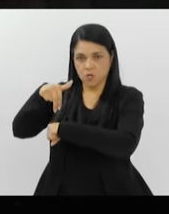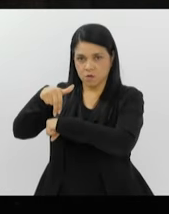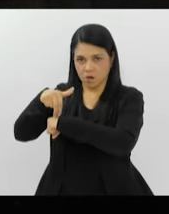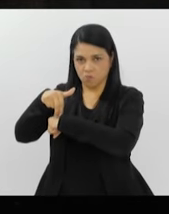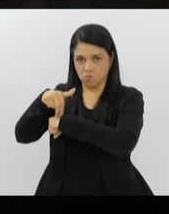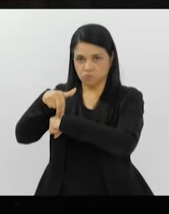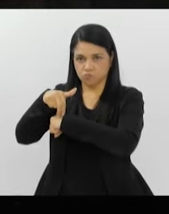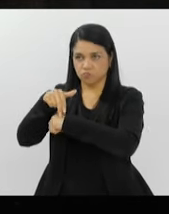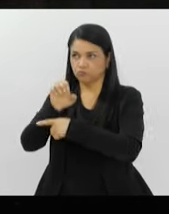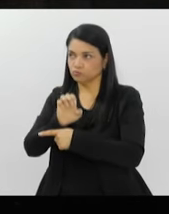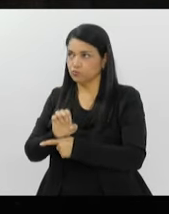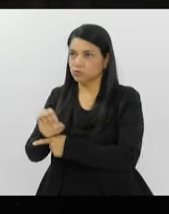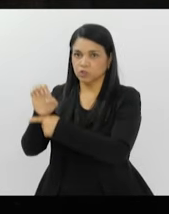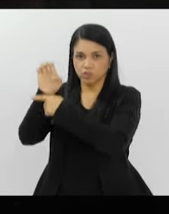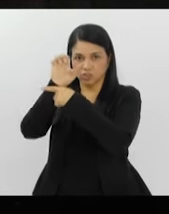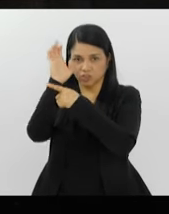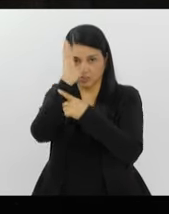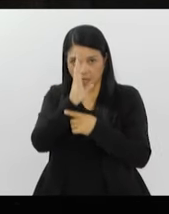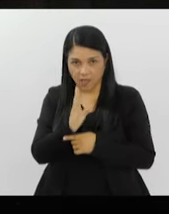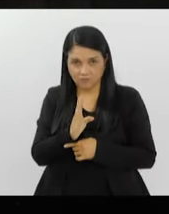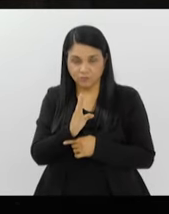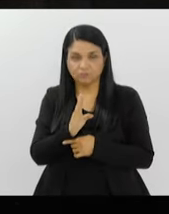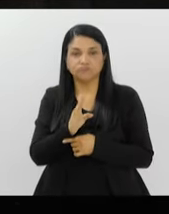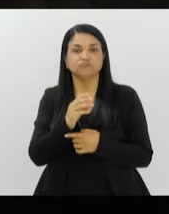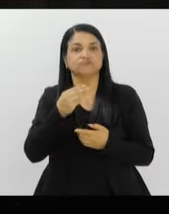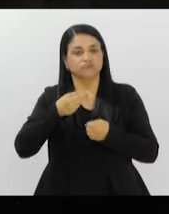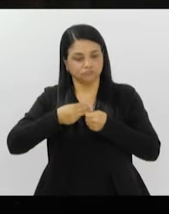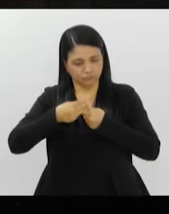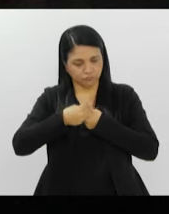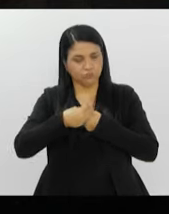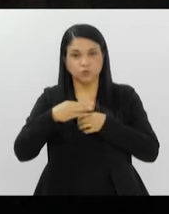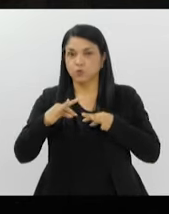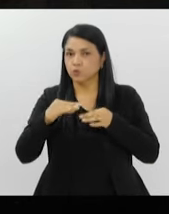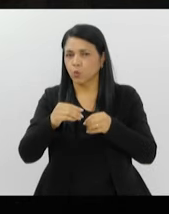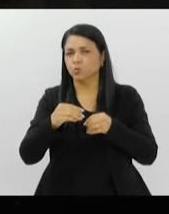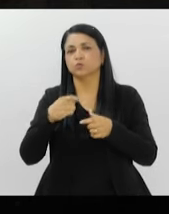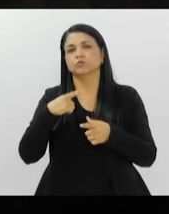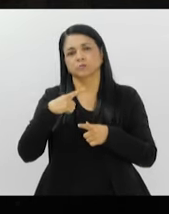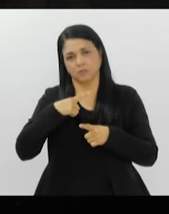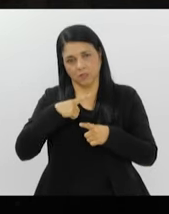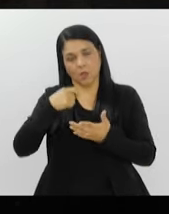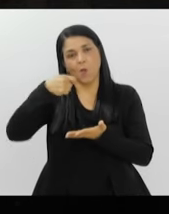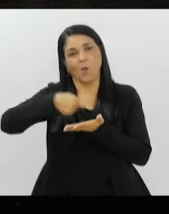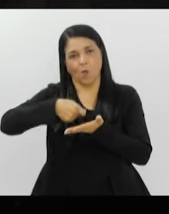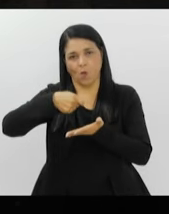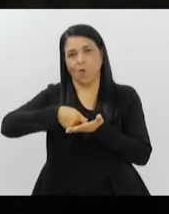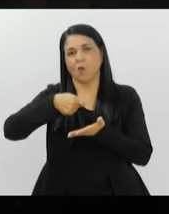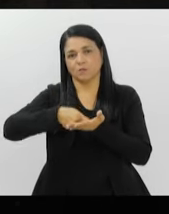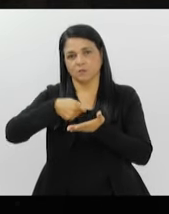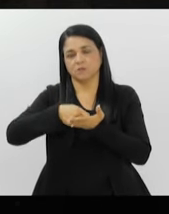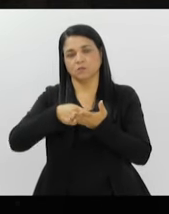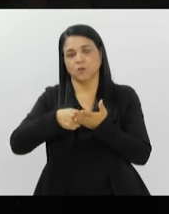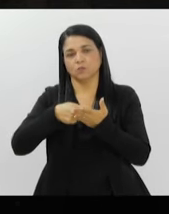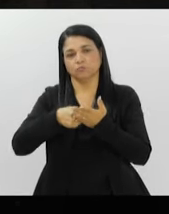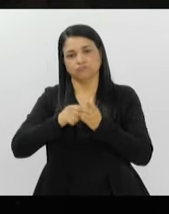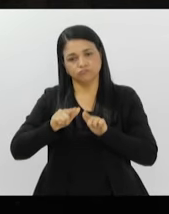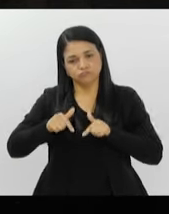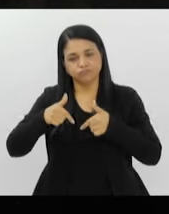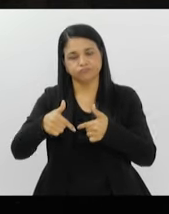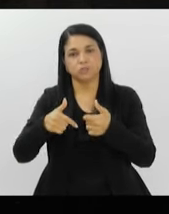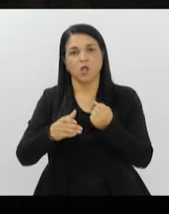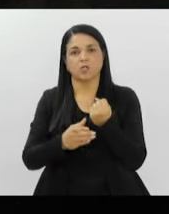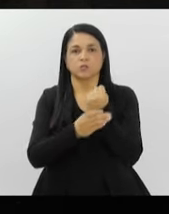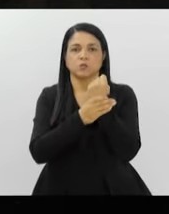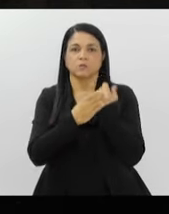dos Estados e dos Municípios cada um no seu nível de competência